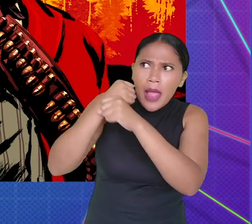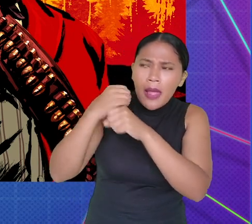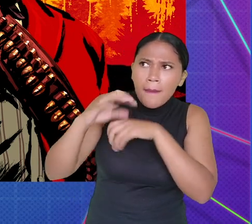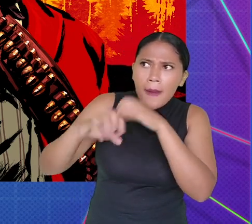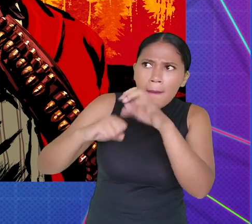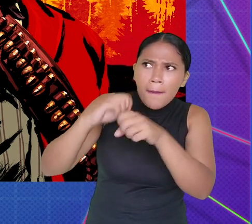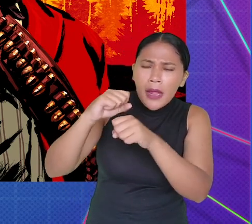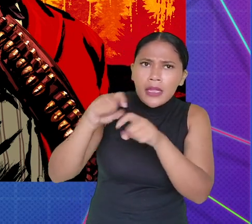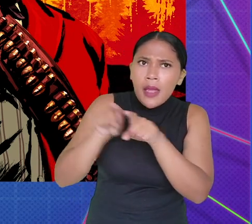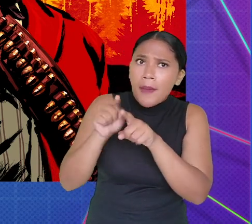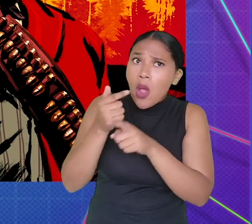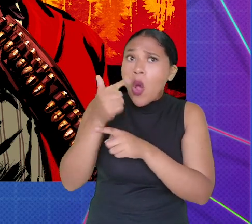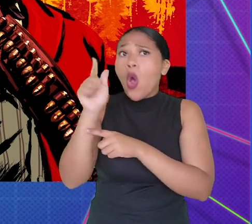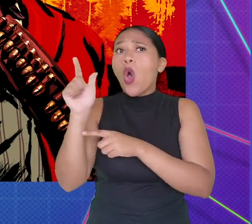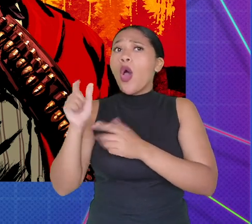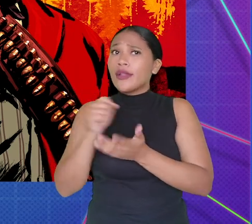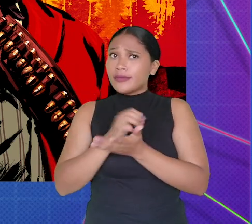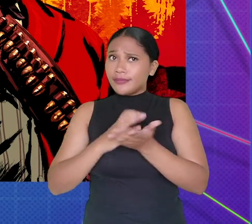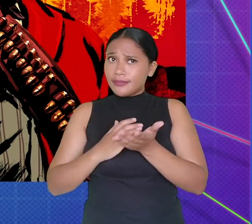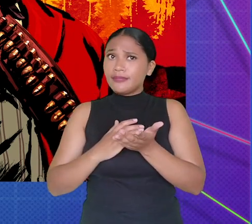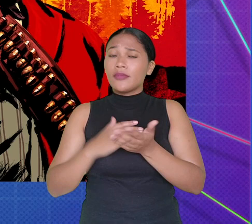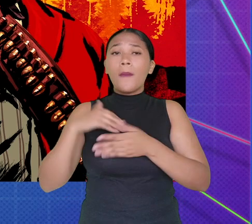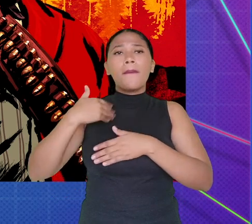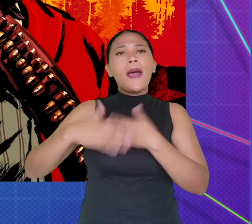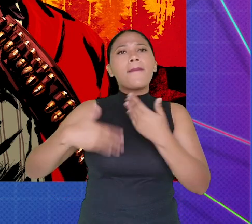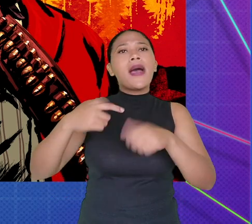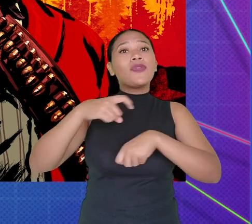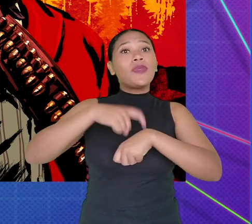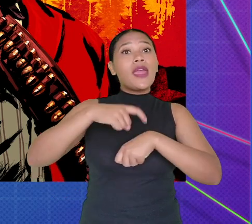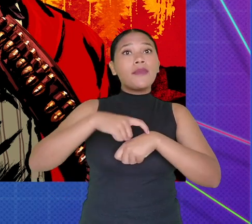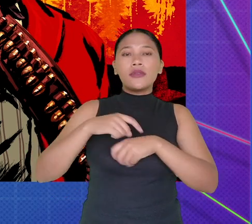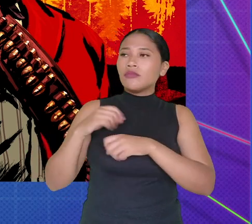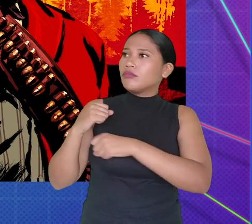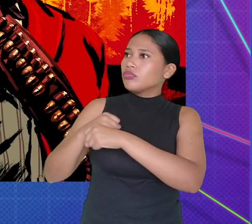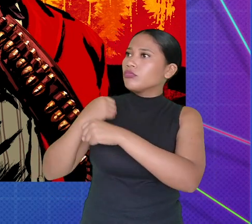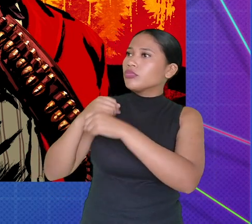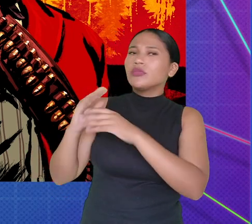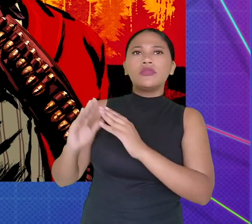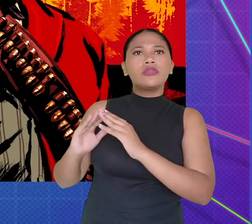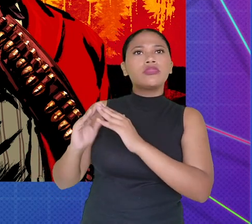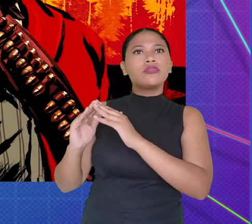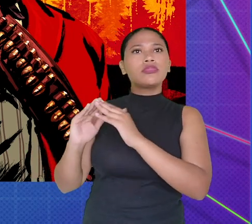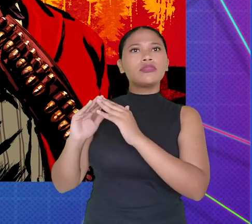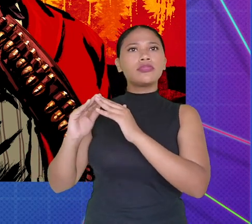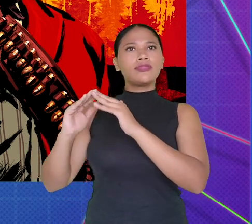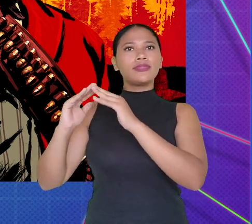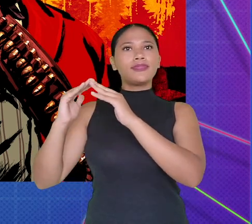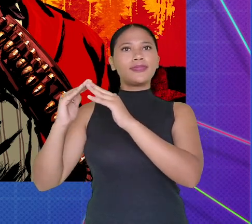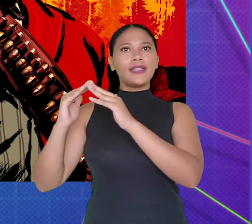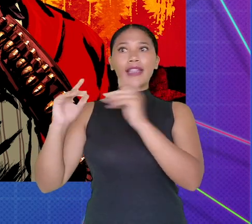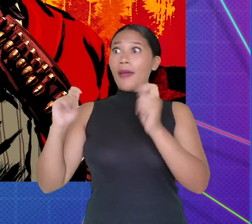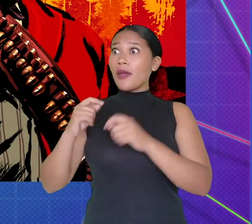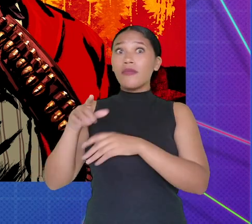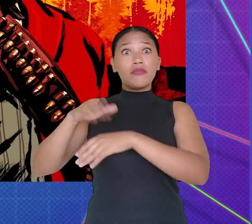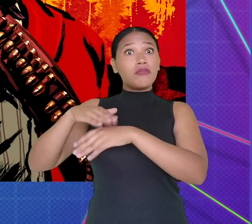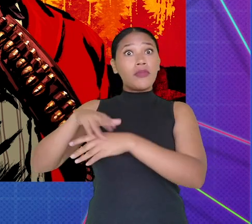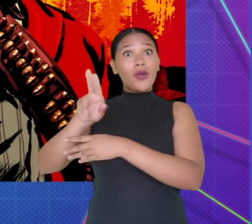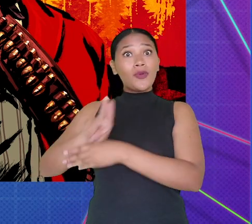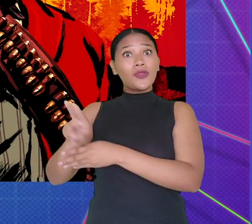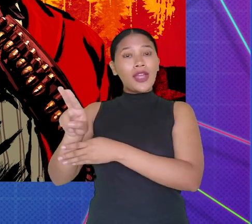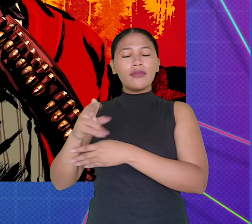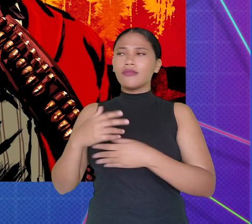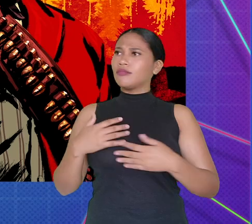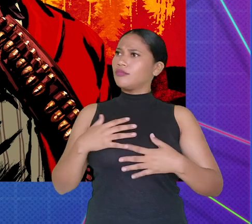casas, coletando materiais e realizando outras tarefas. Com o passar do tempo, essas casas são concluídas e começam a ser utilizadas